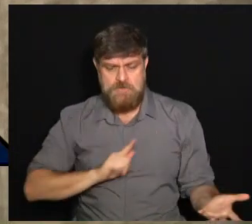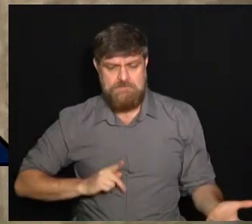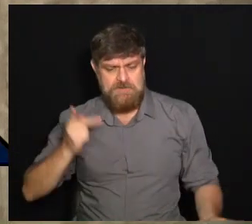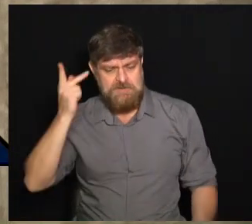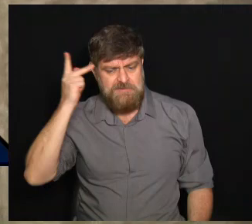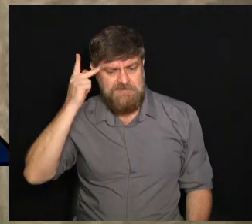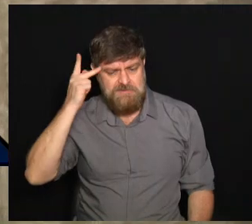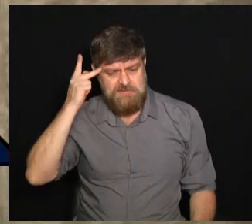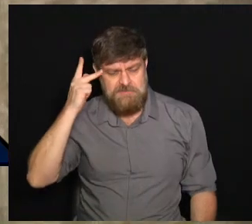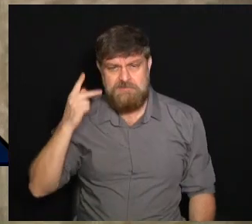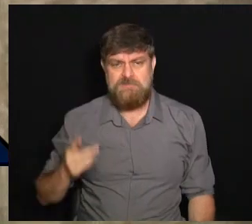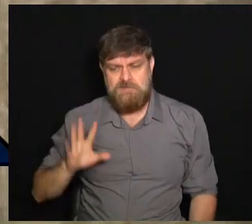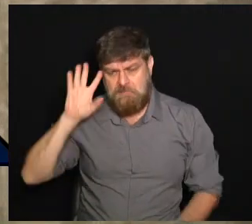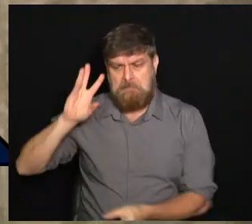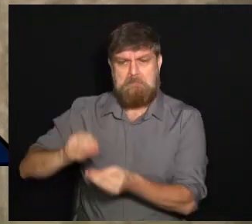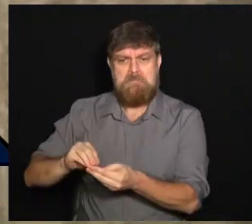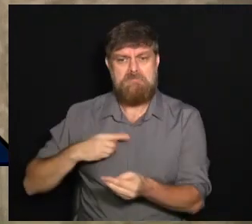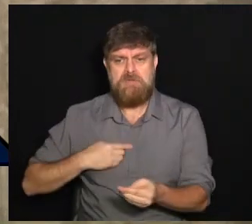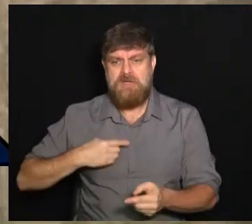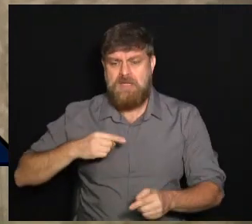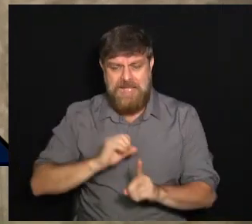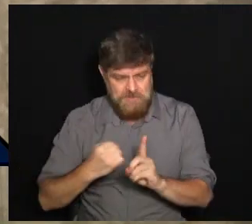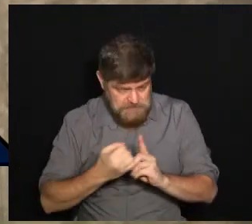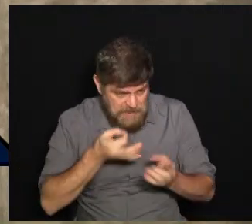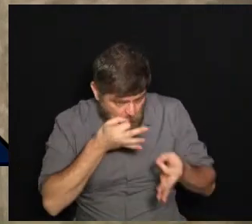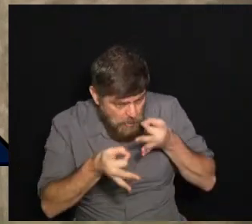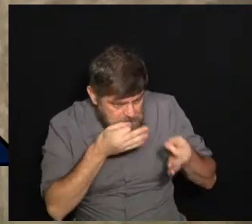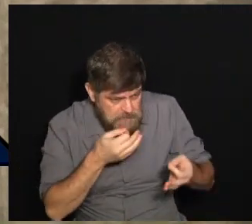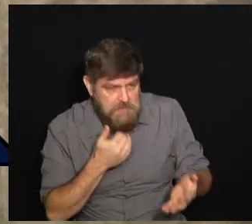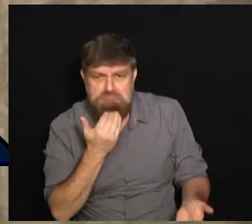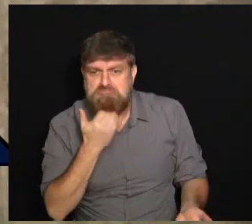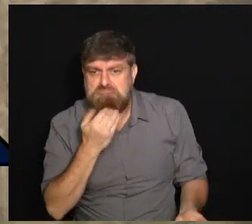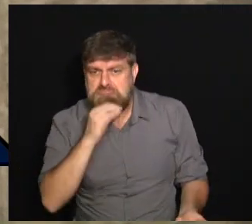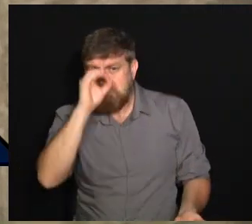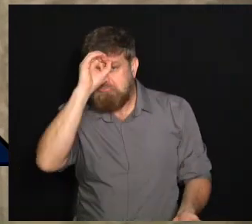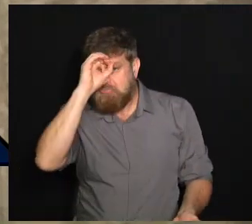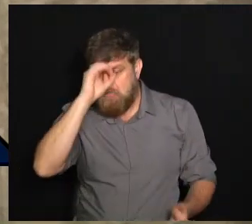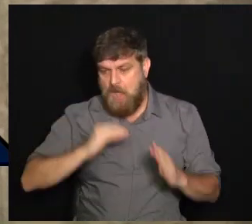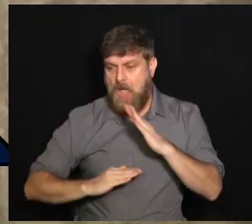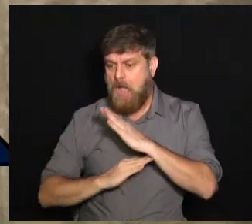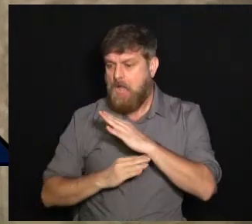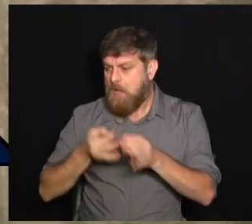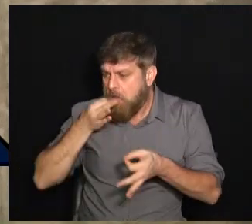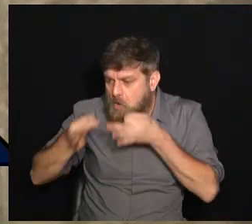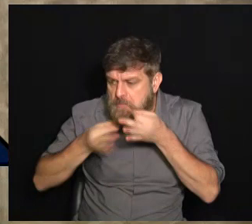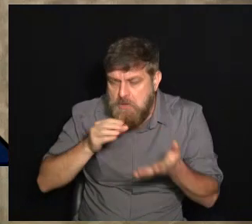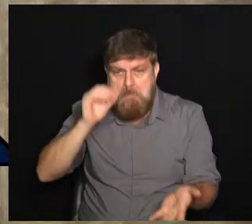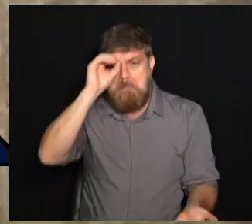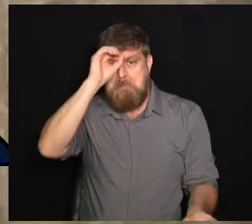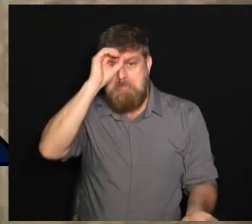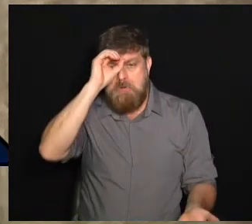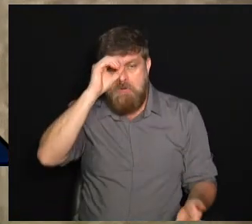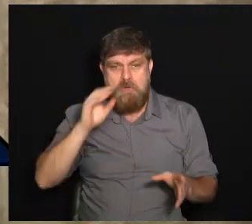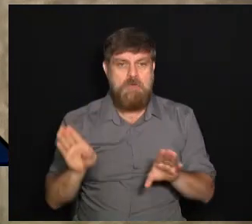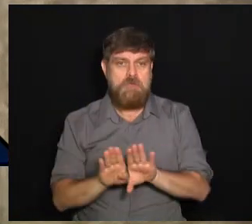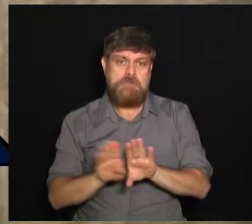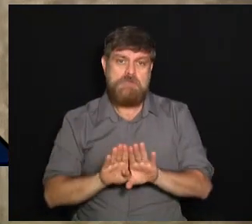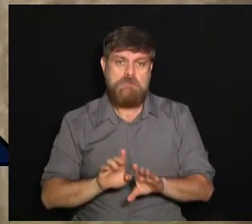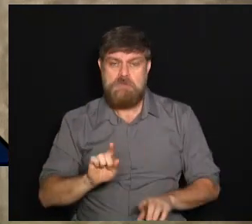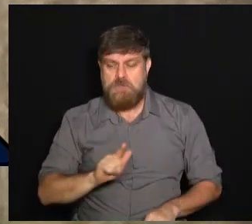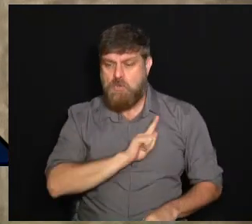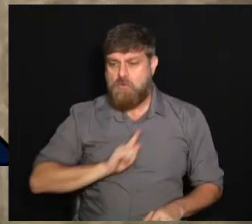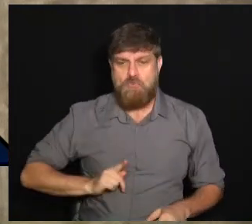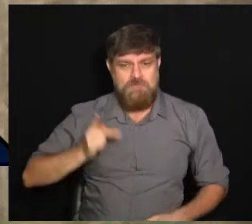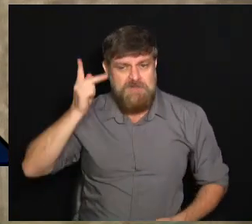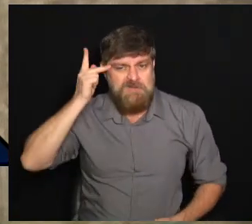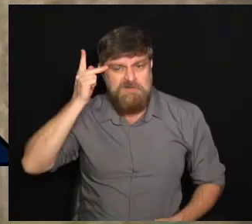tomou sem discutir com a sociedade, sem discutir com essa casa, né? Também ele não